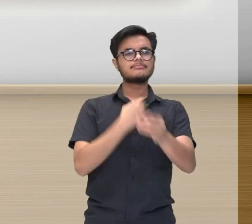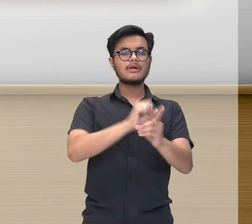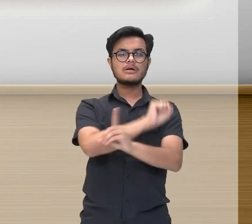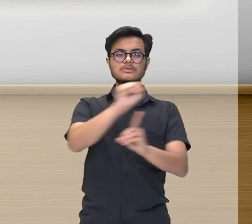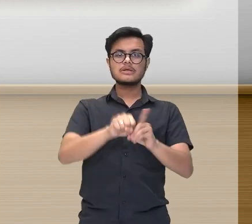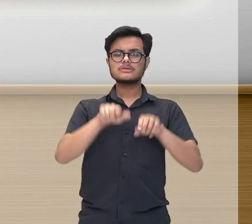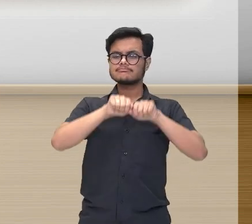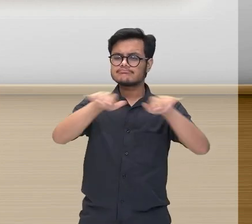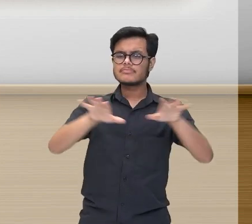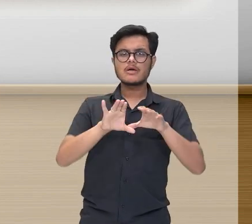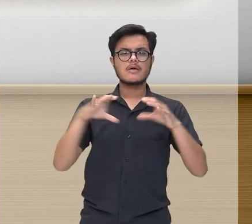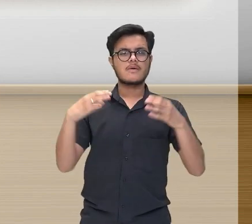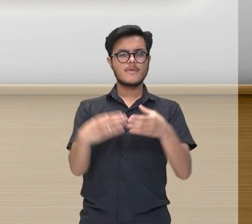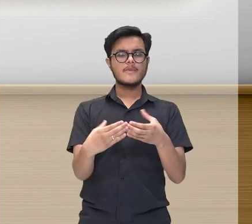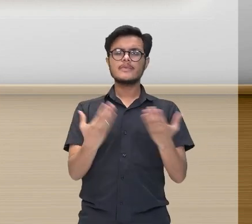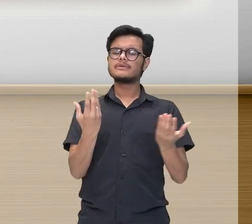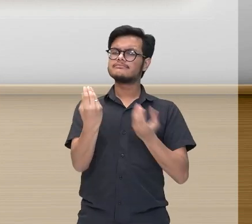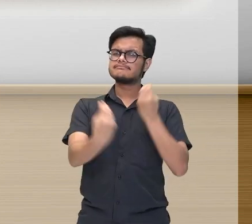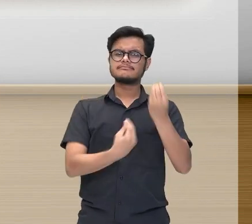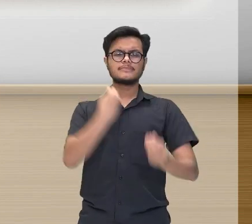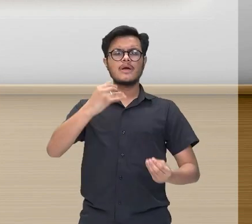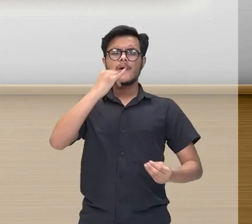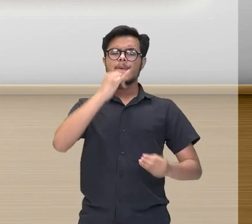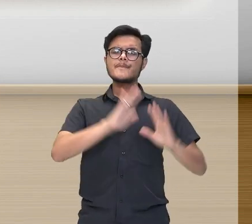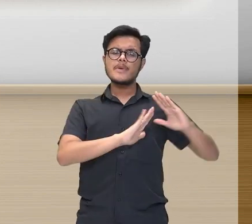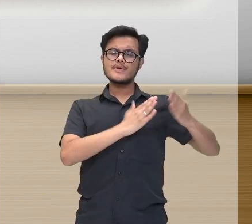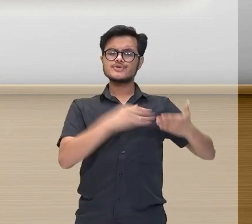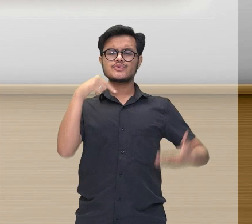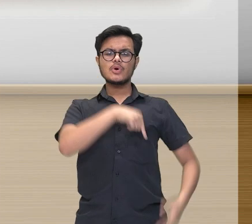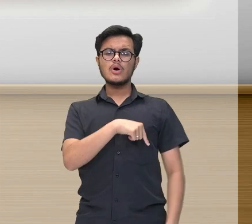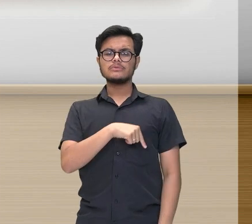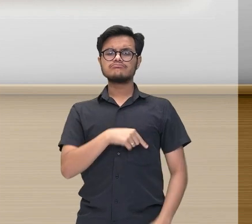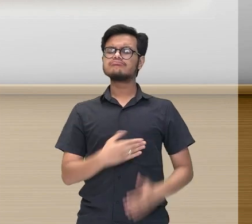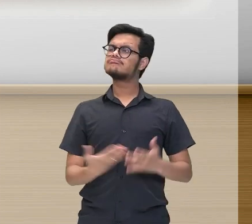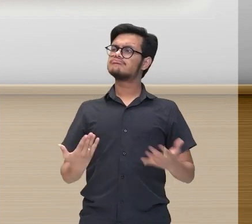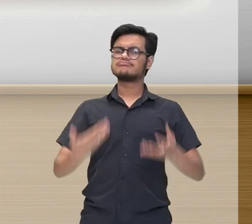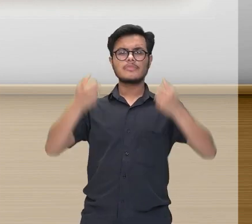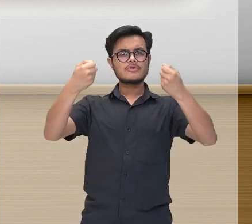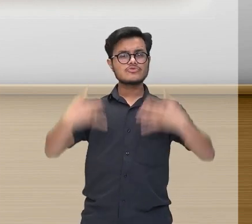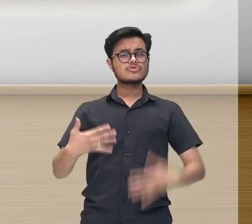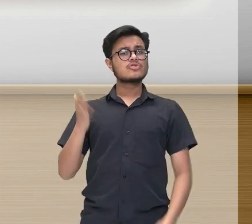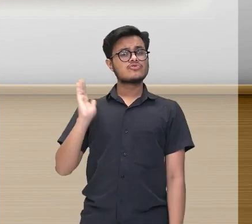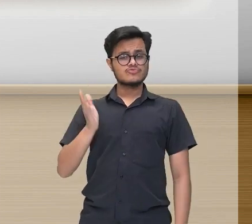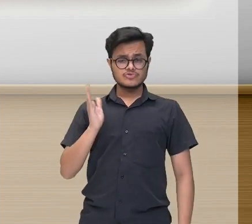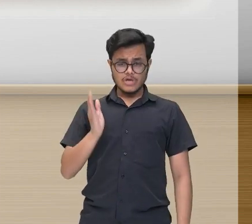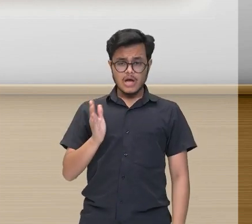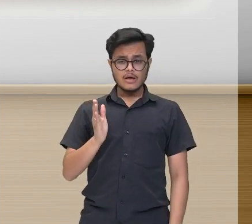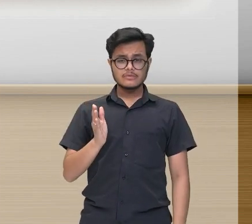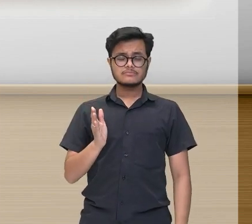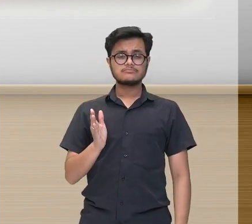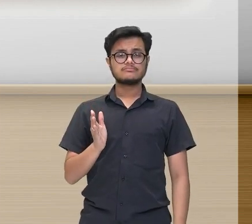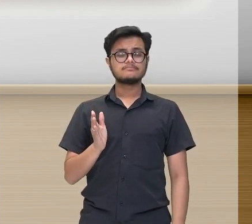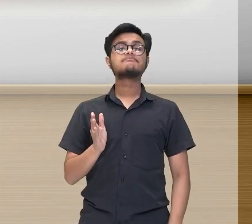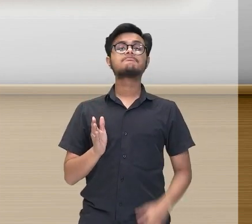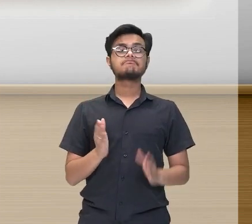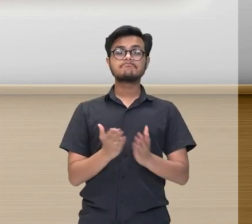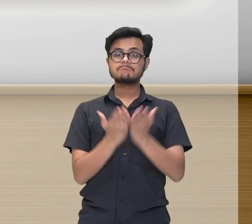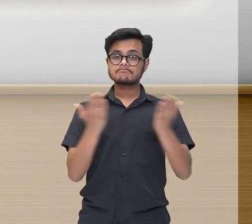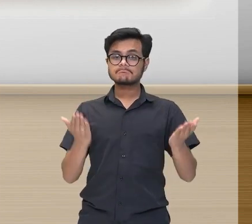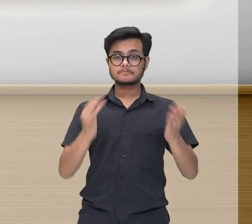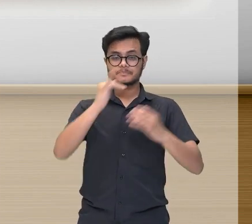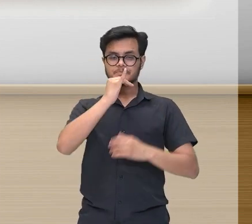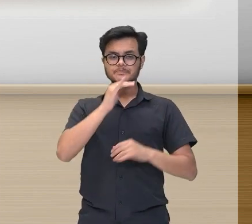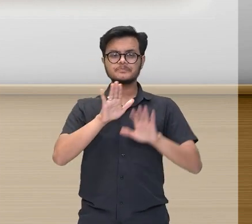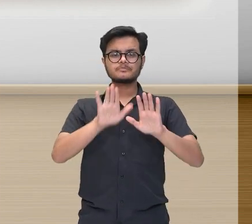da minha comunidade, dentro da escola. Falei para vocês as formas que de repente isso pode acontecer. Então,